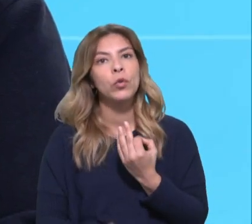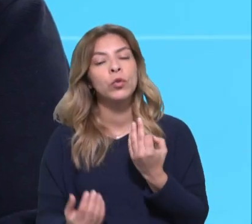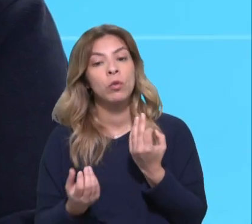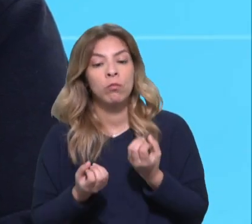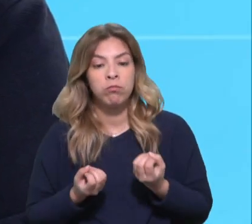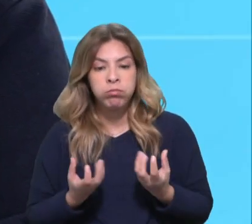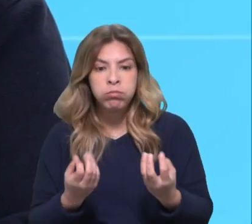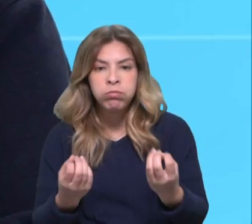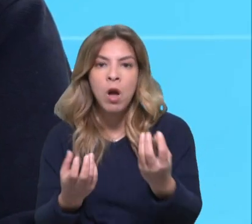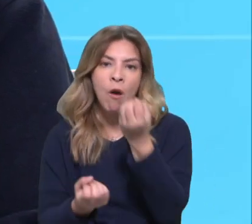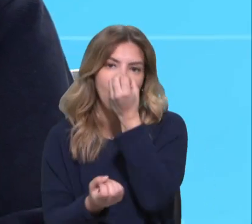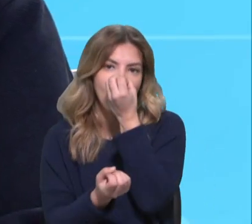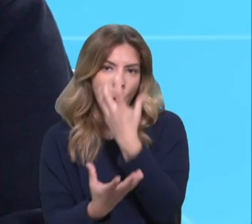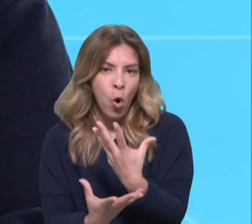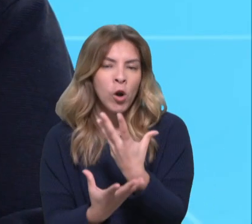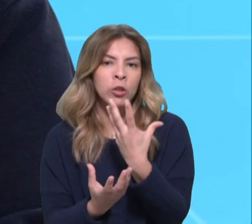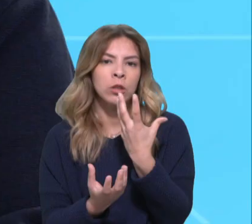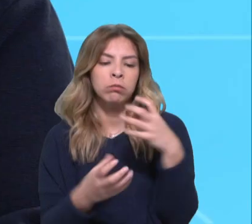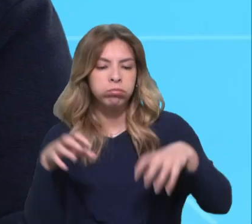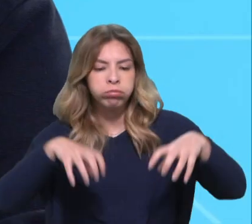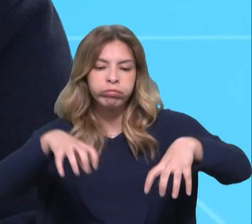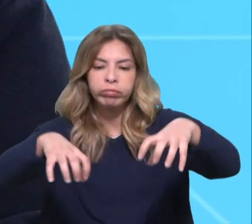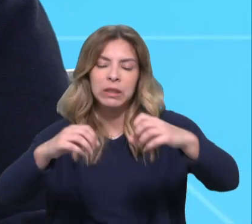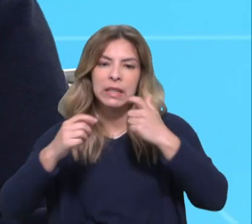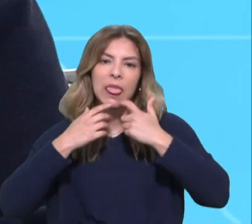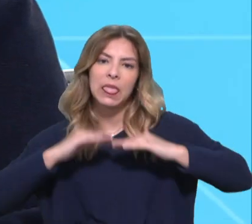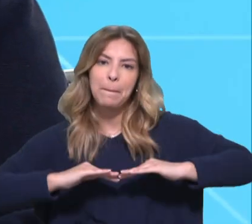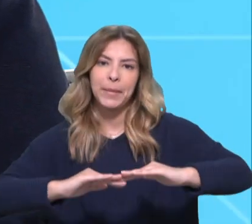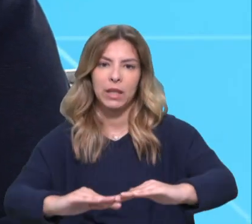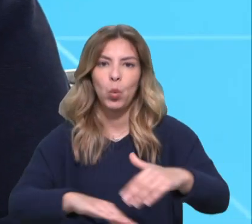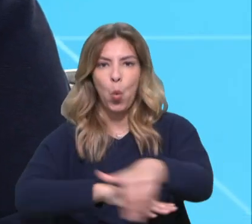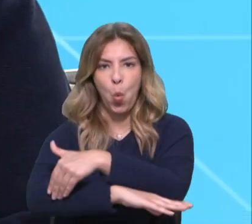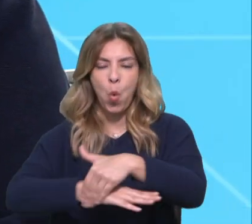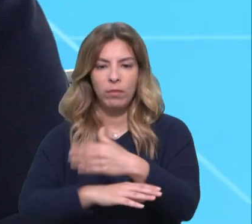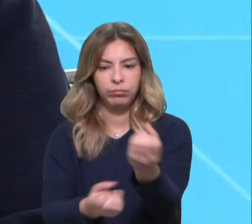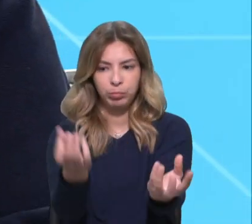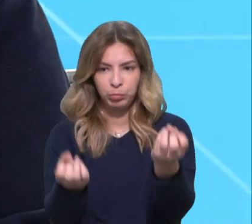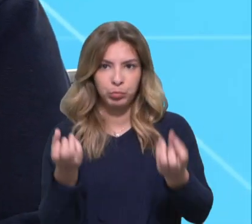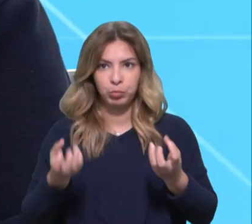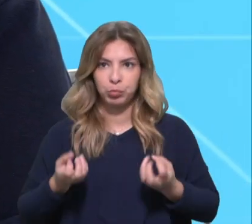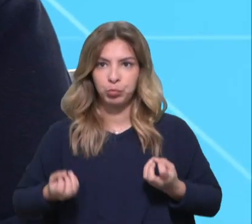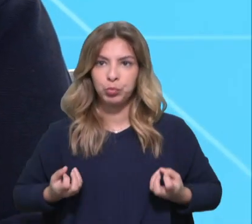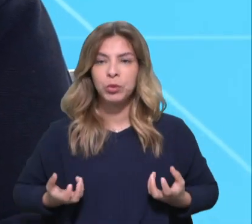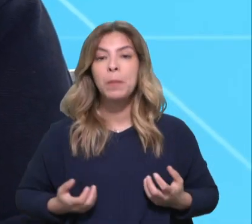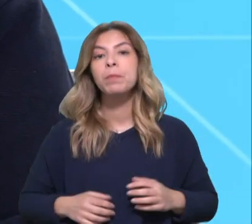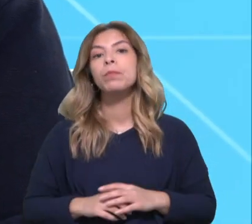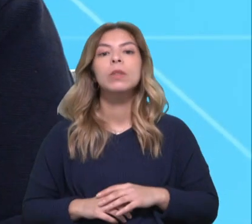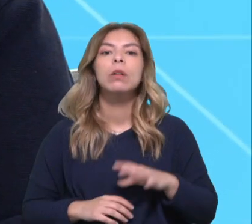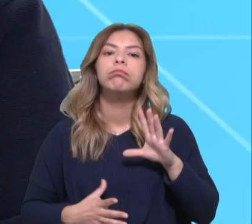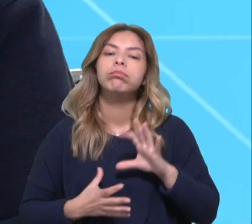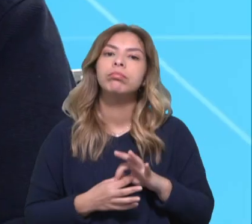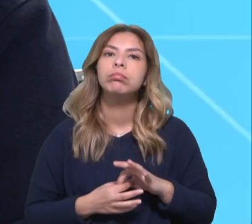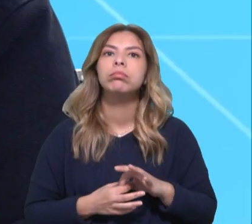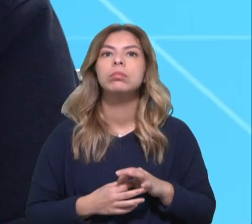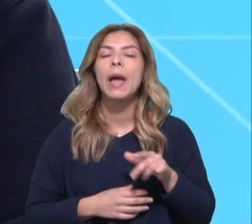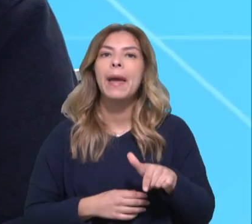sal que nós aprovámos. Portanto, há uma comissão, digamos, comissão da Semana Santa, que, no